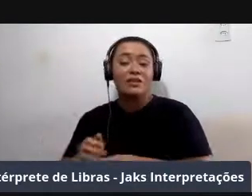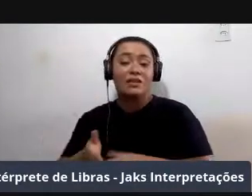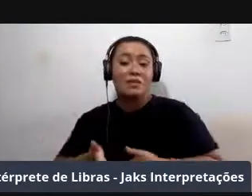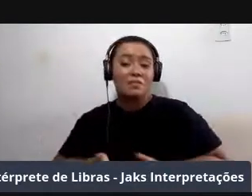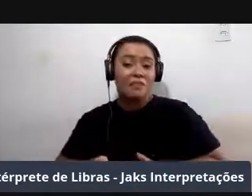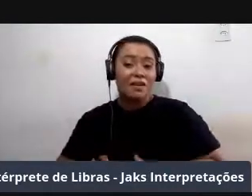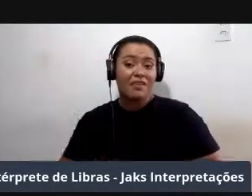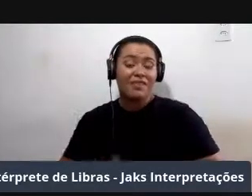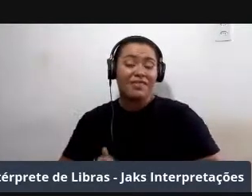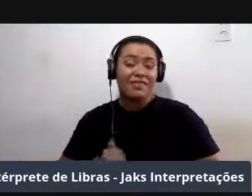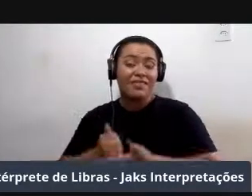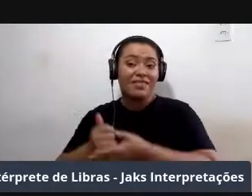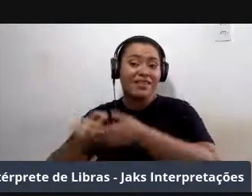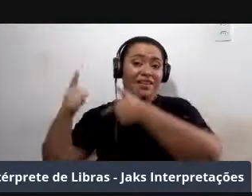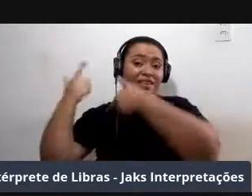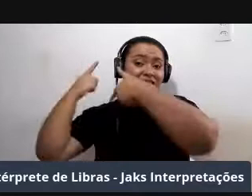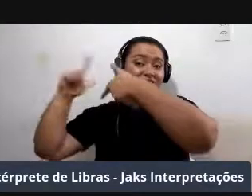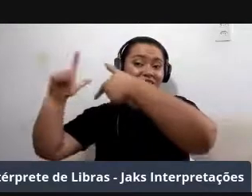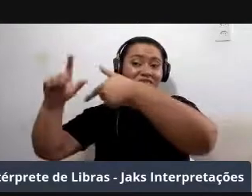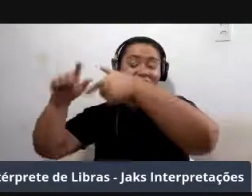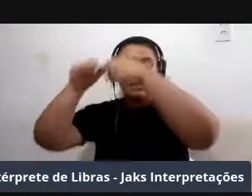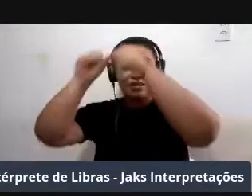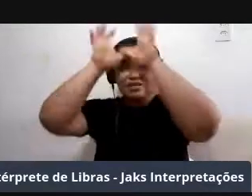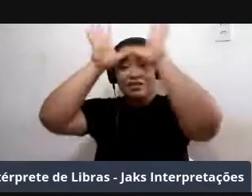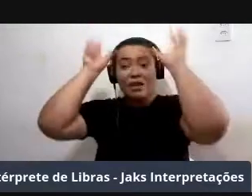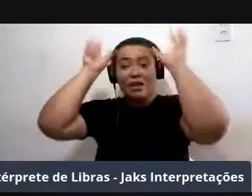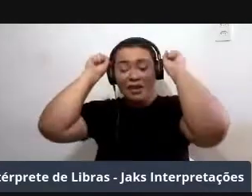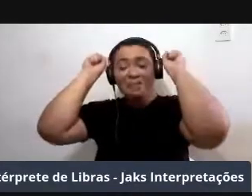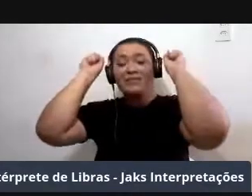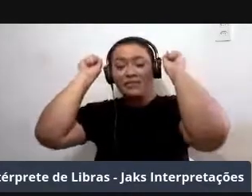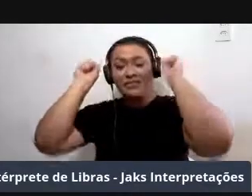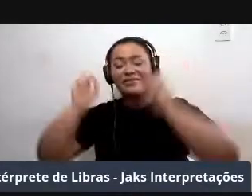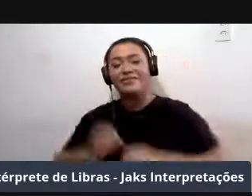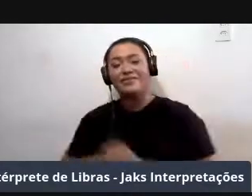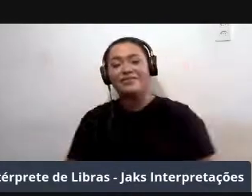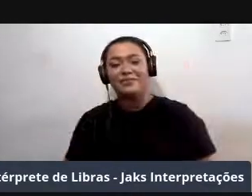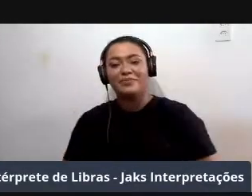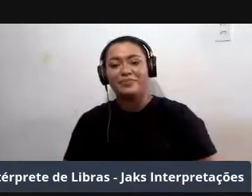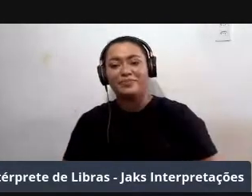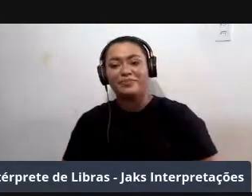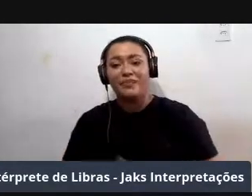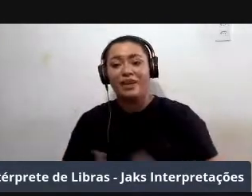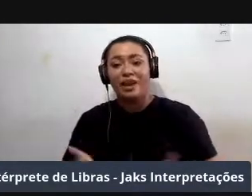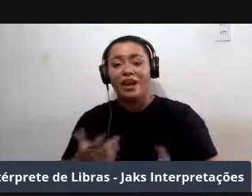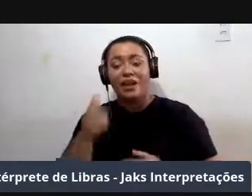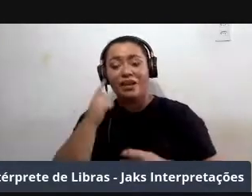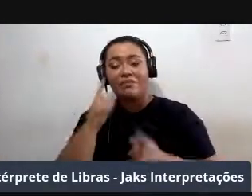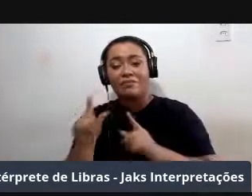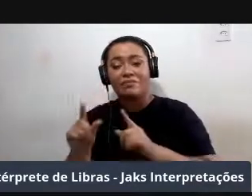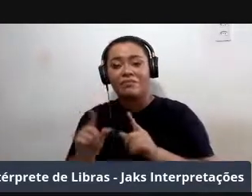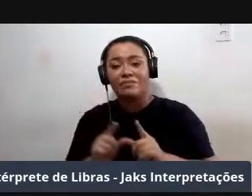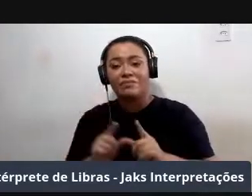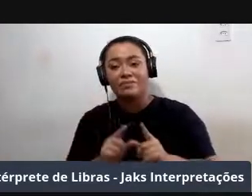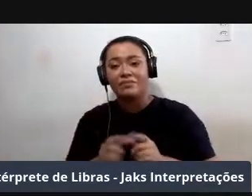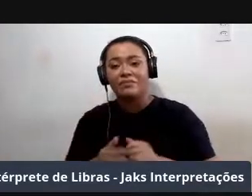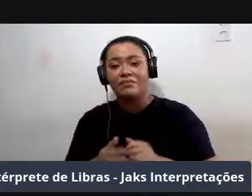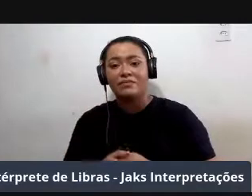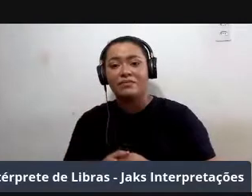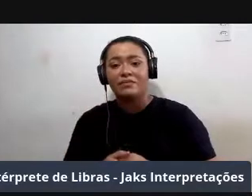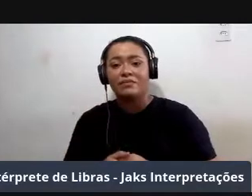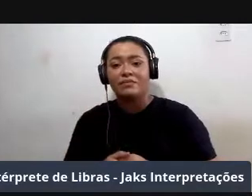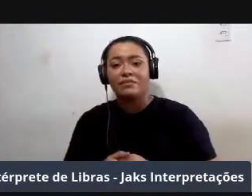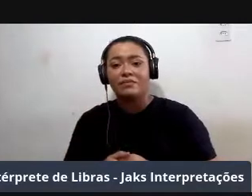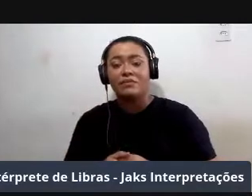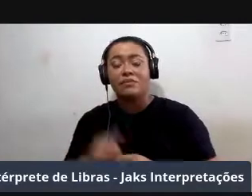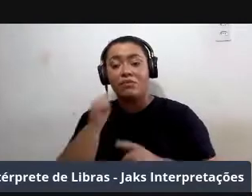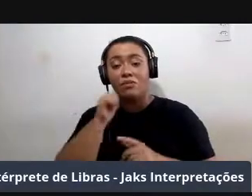está aqui, que está aparecendo aqui no cantinho agora, estou sem som, é a Dona Maria das Dores,